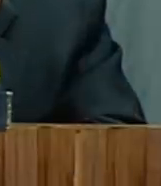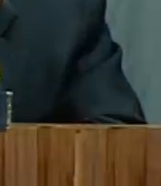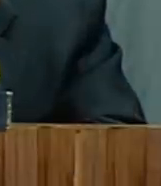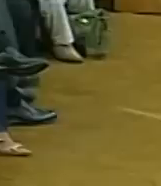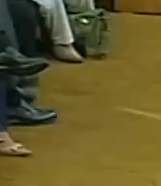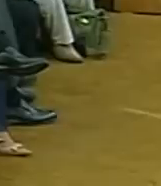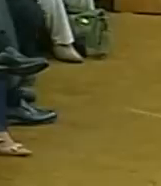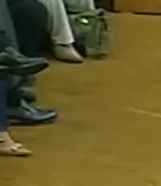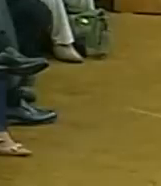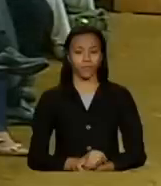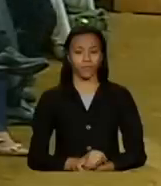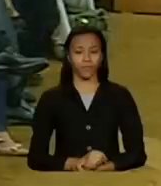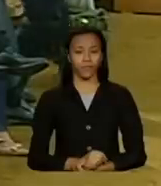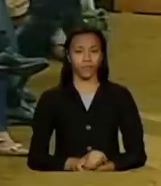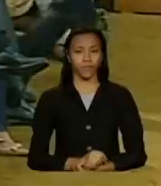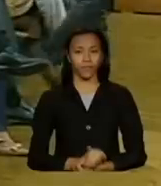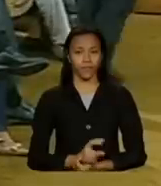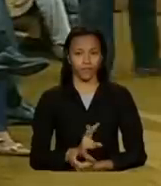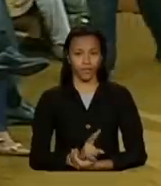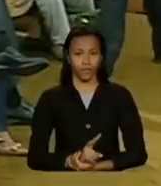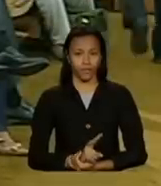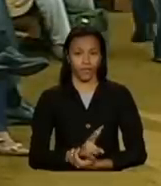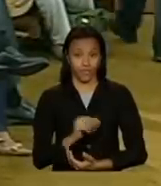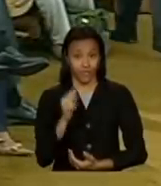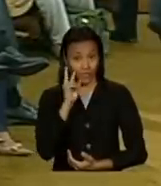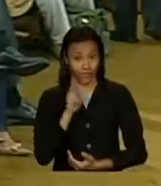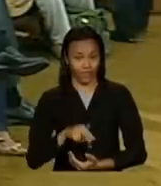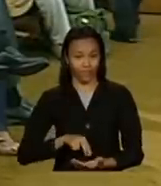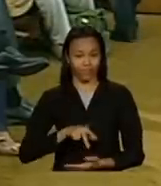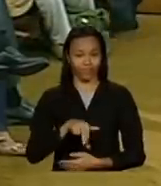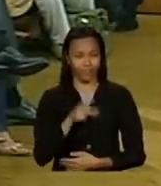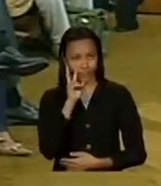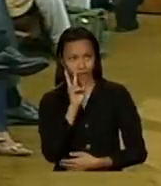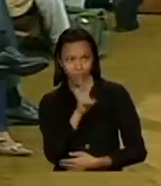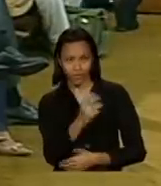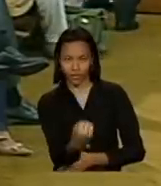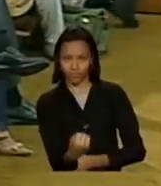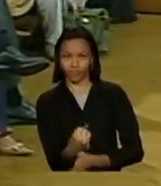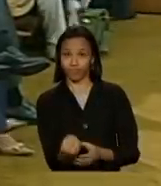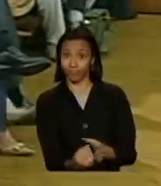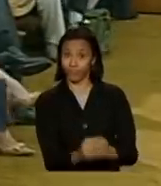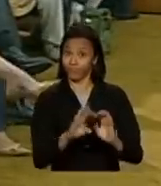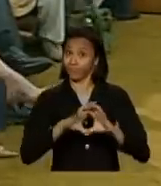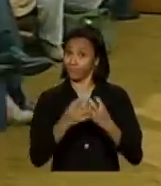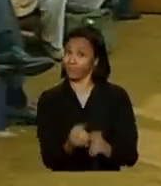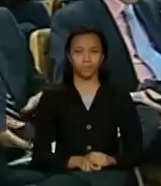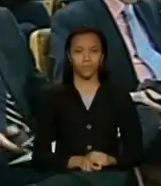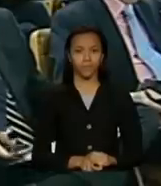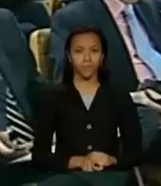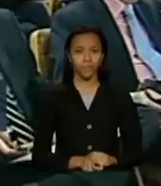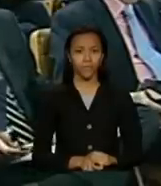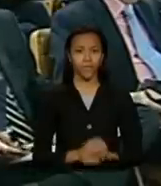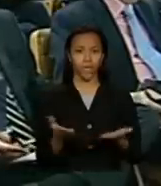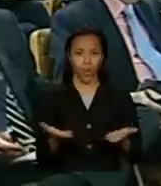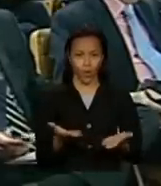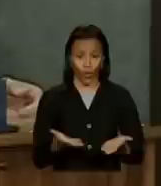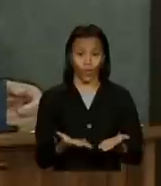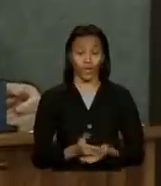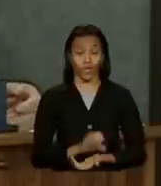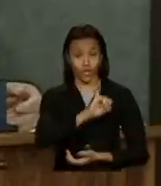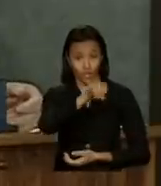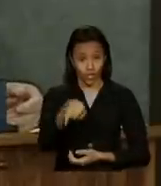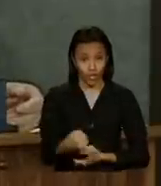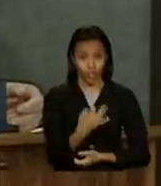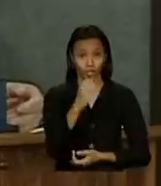nós vamos nós vamos ter que descer exatamente para que o pessoal possa vir as transparênci já que nós não somos transparentes senhoras e senhores Jorge